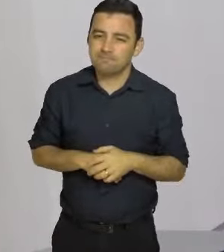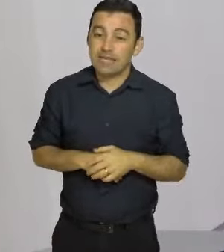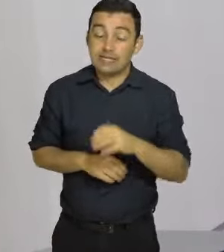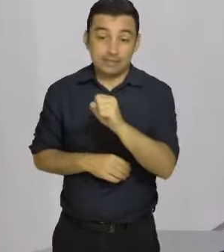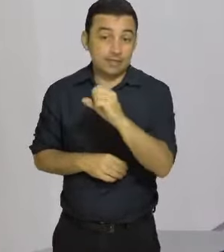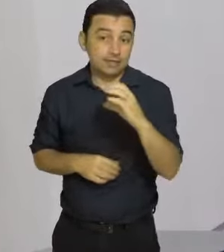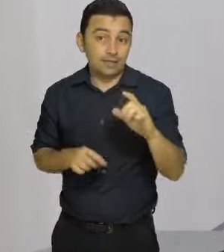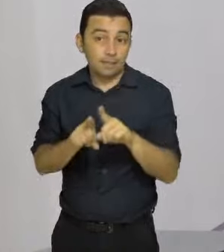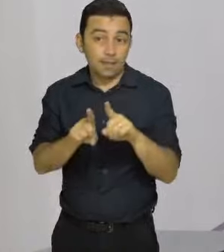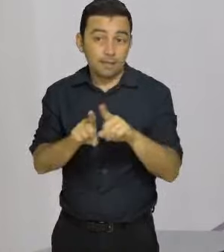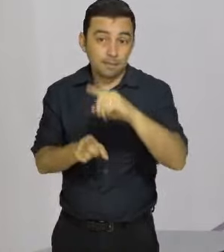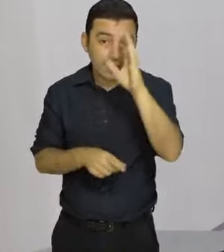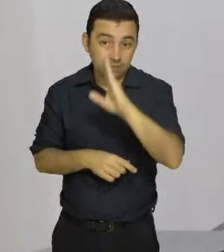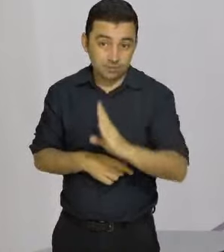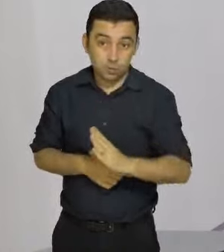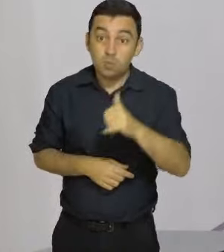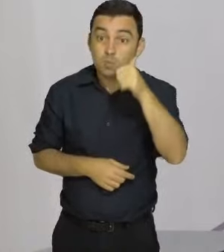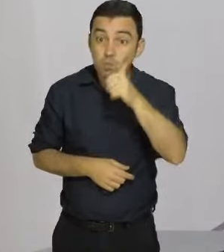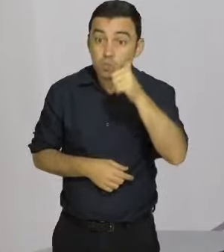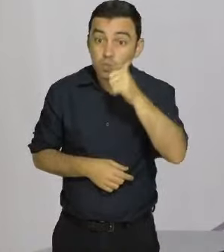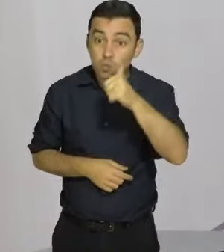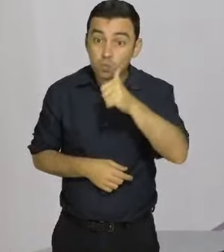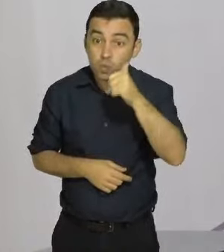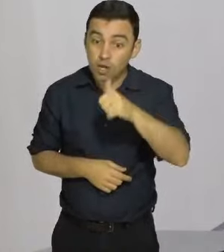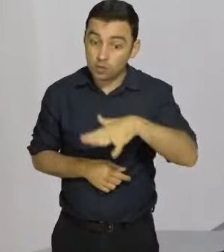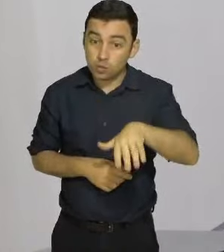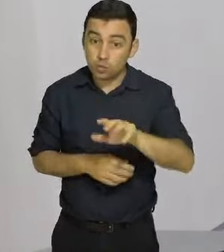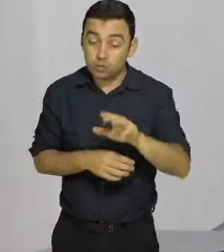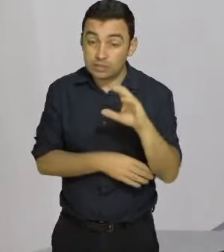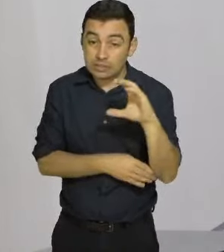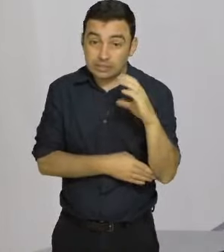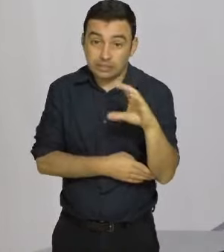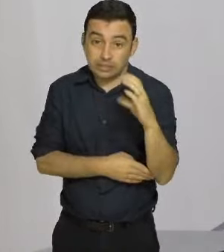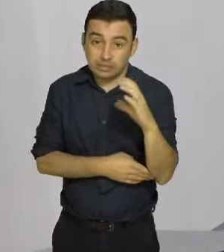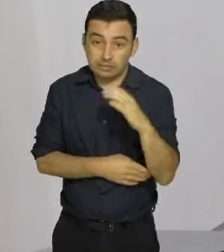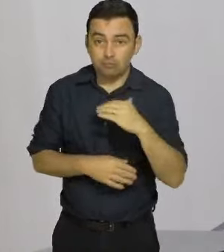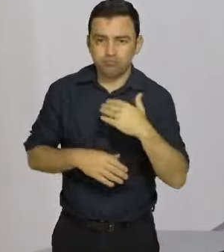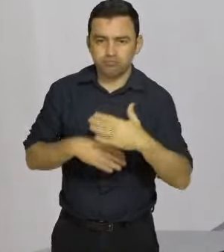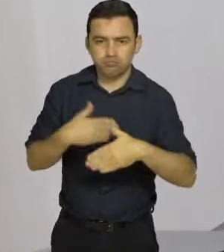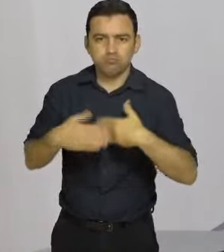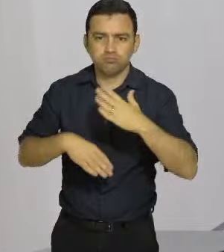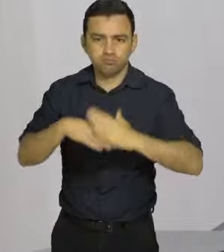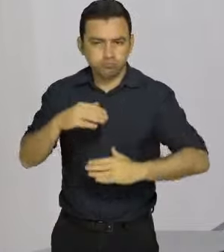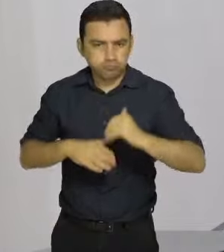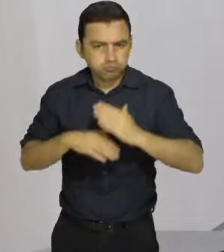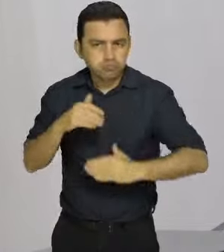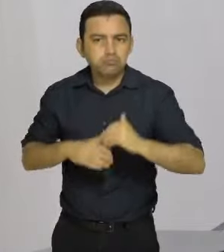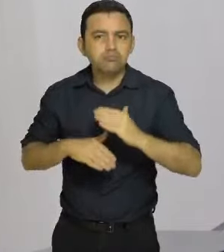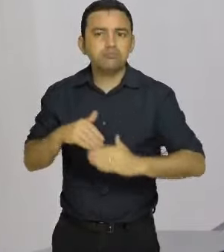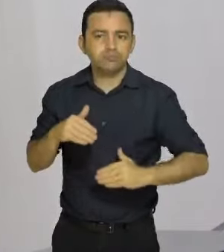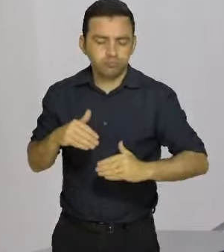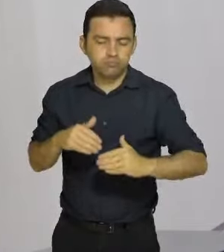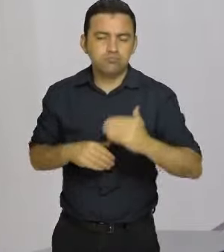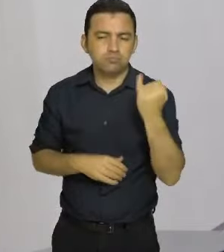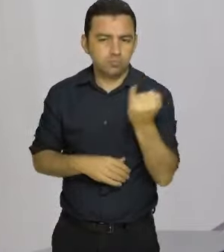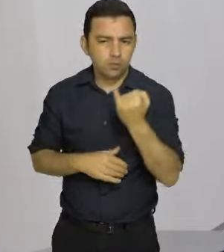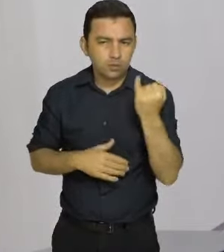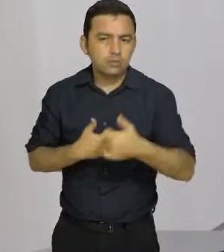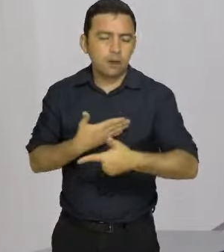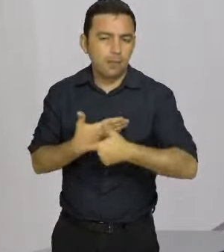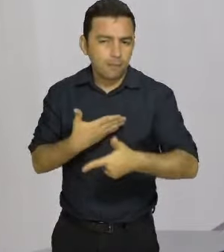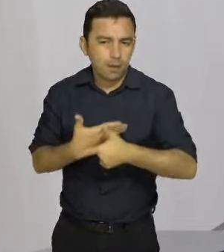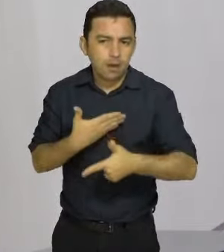Brasil, as mulheres cientistas têm desempenhado um papel fundamental na